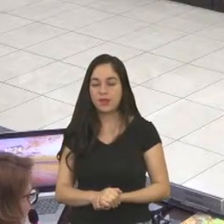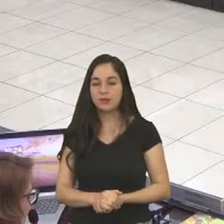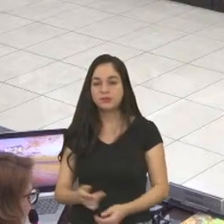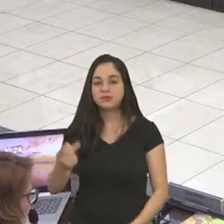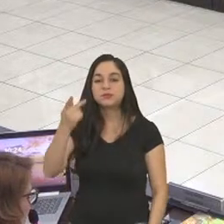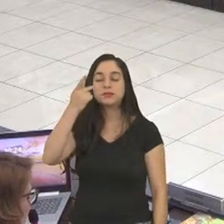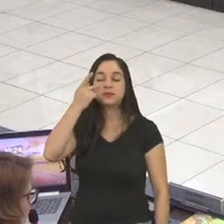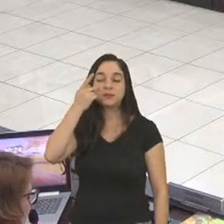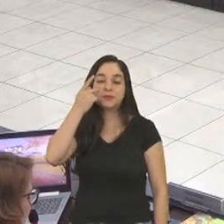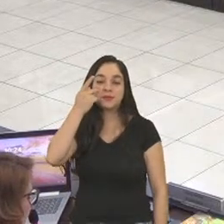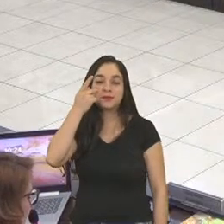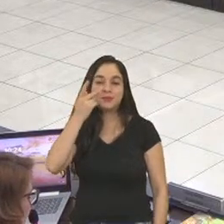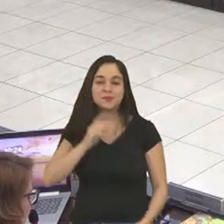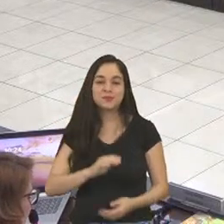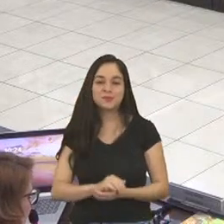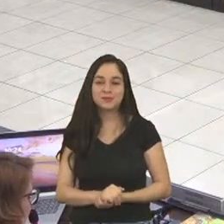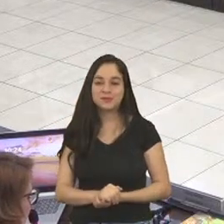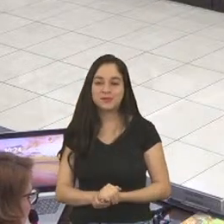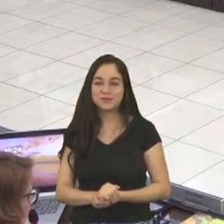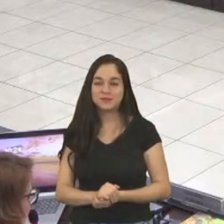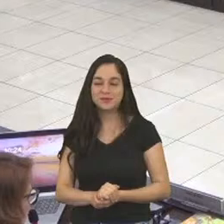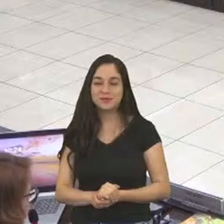dos Condutores?